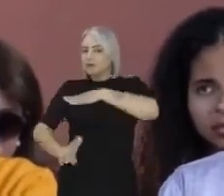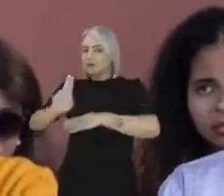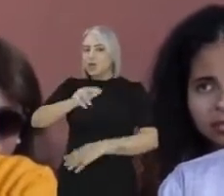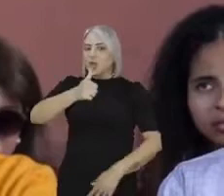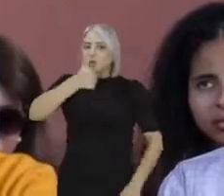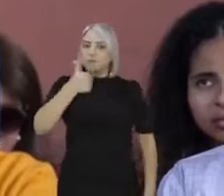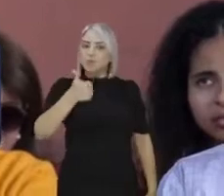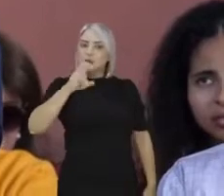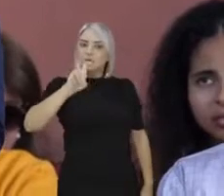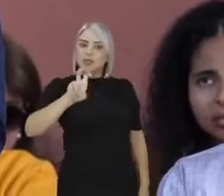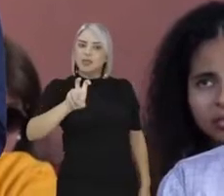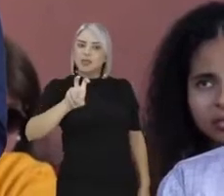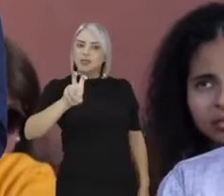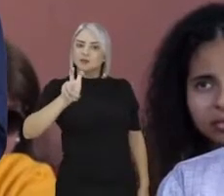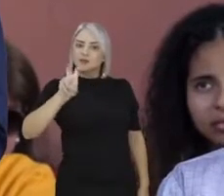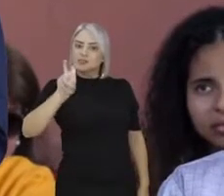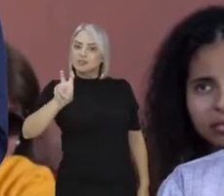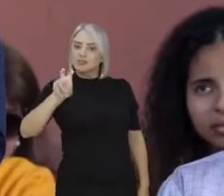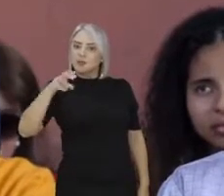1554.